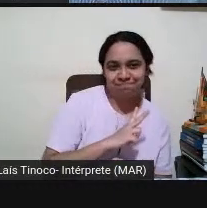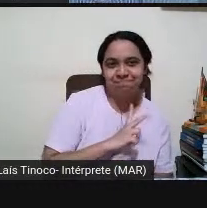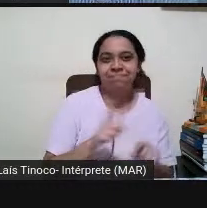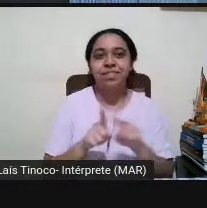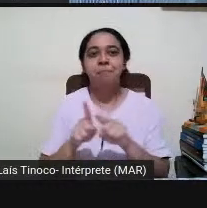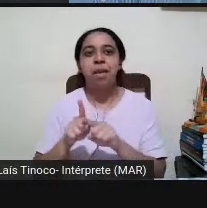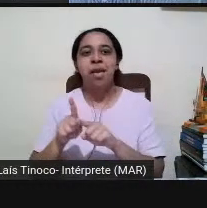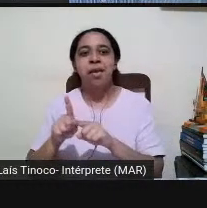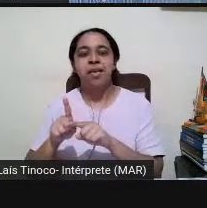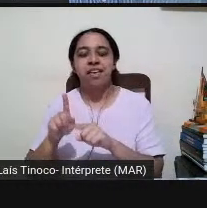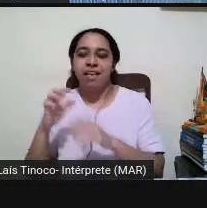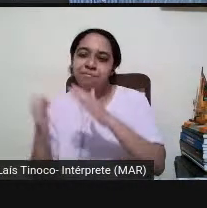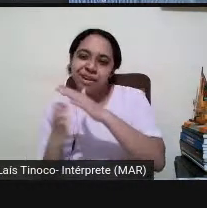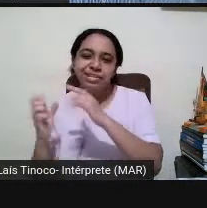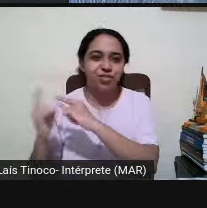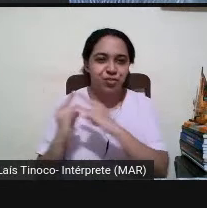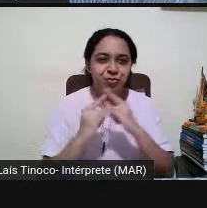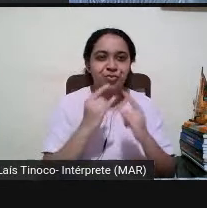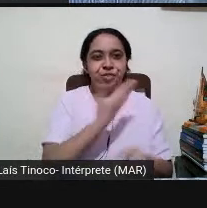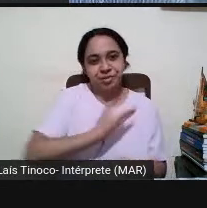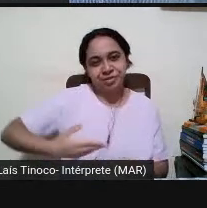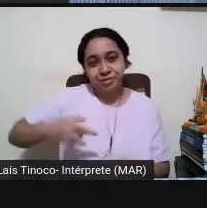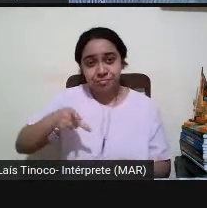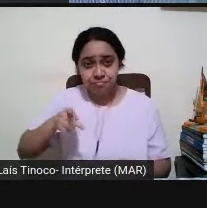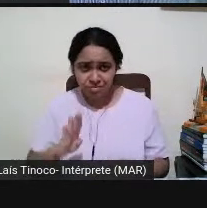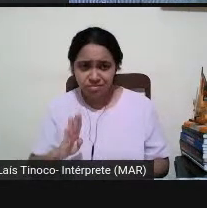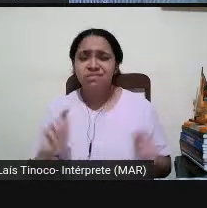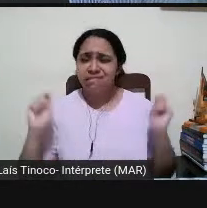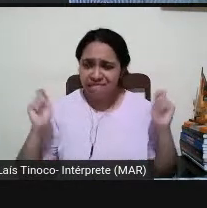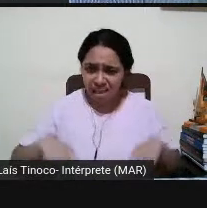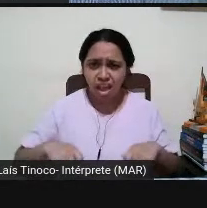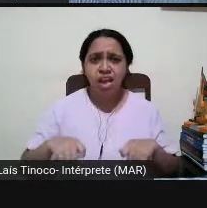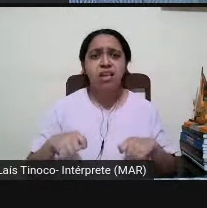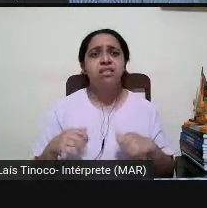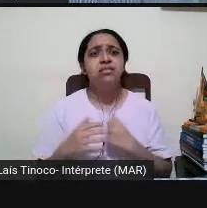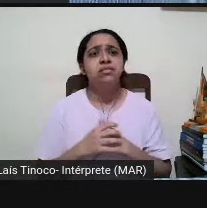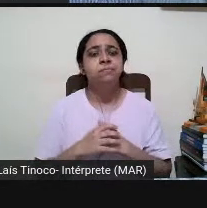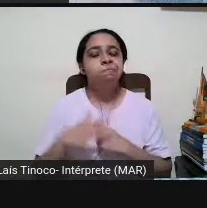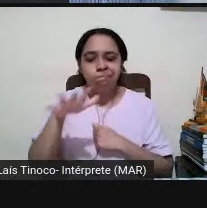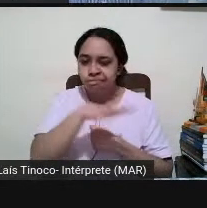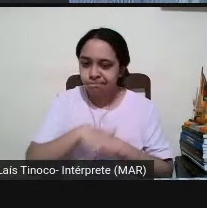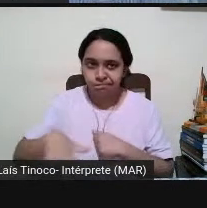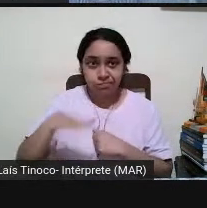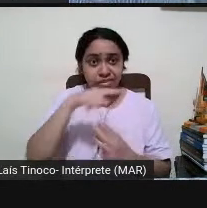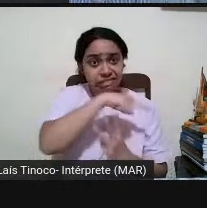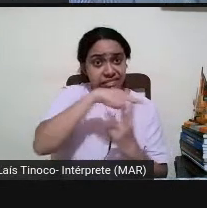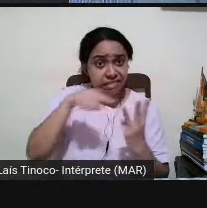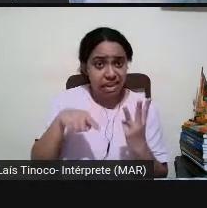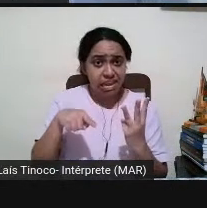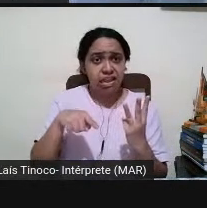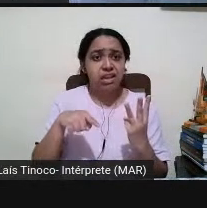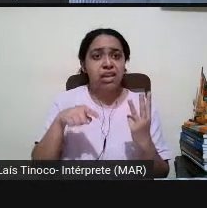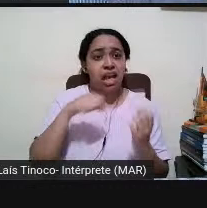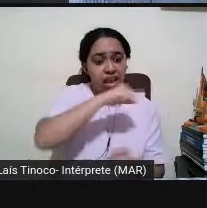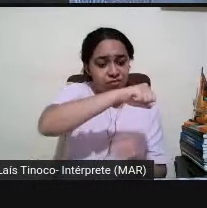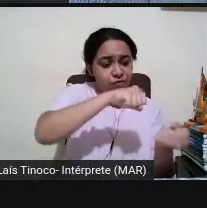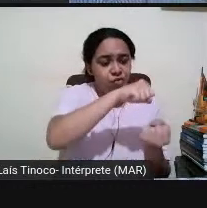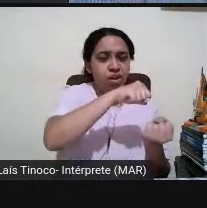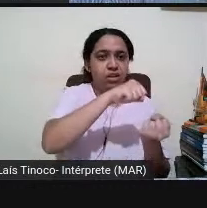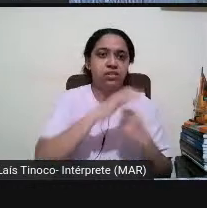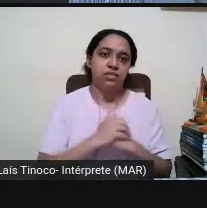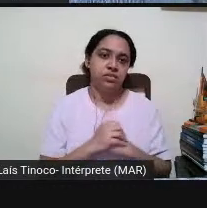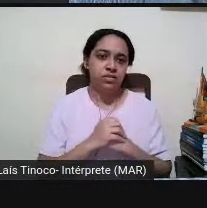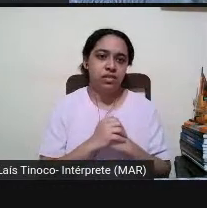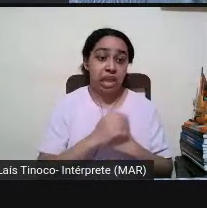aplicação dele ela ela abrange né ela abrange na verdade as três esferas da sustentabilidade seja